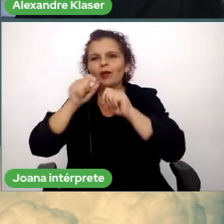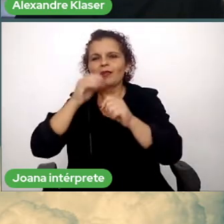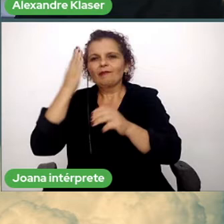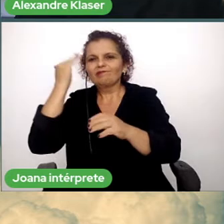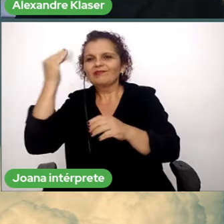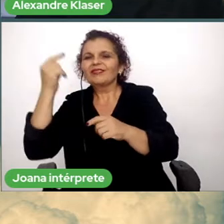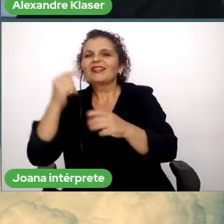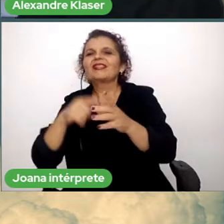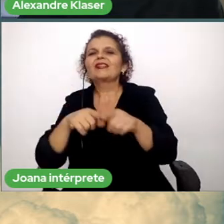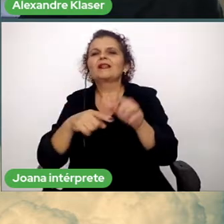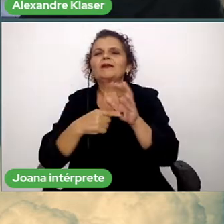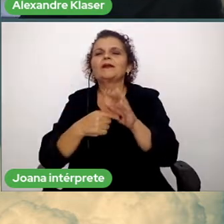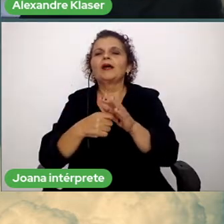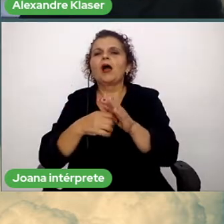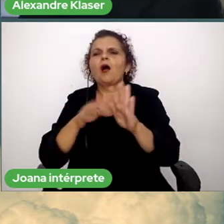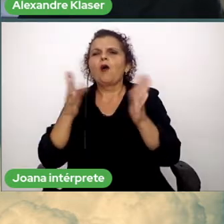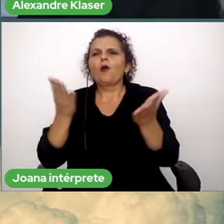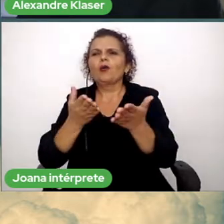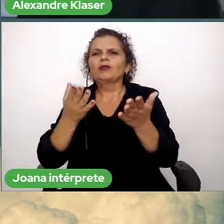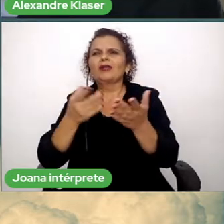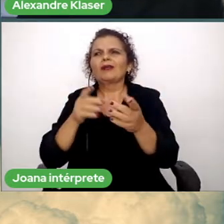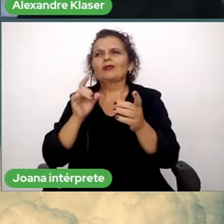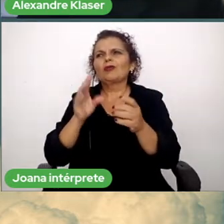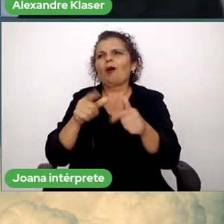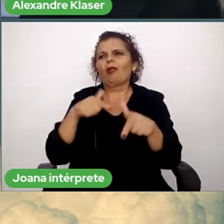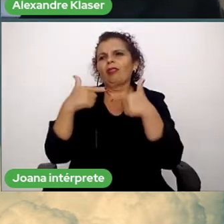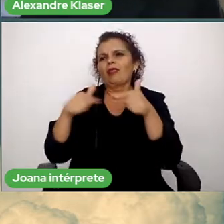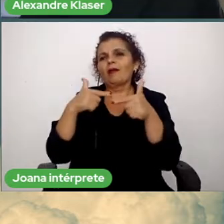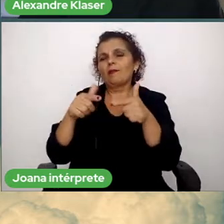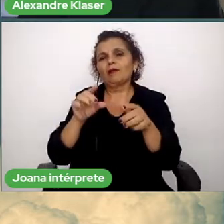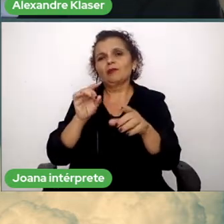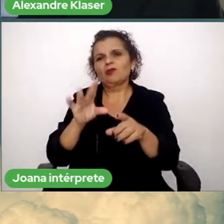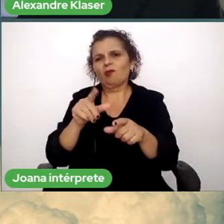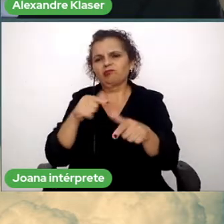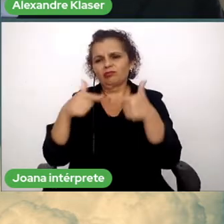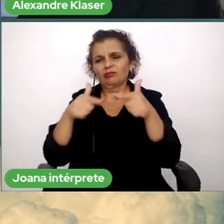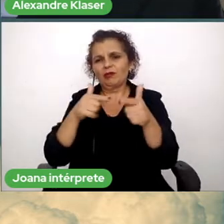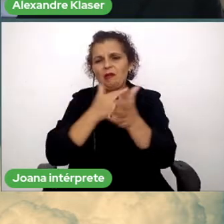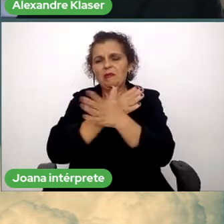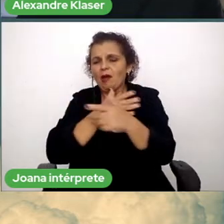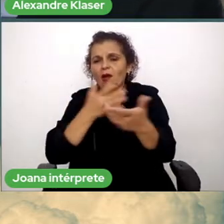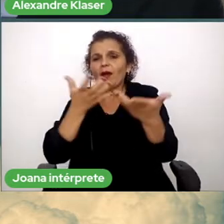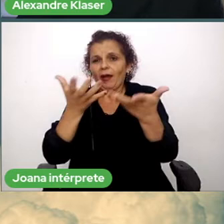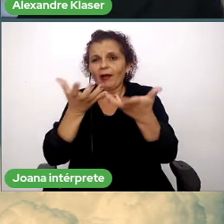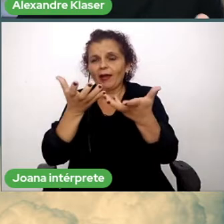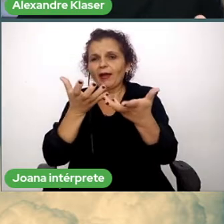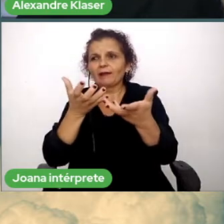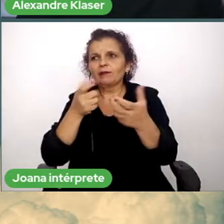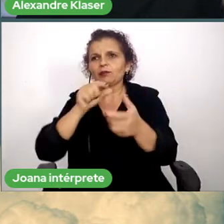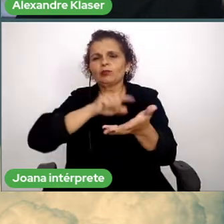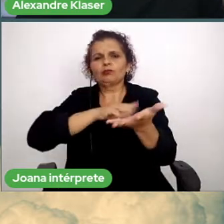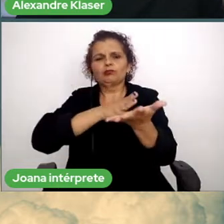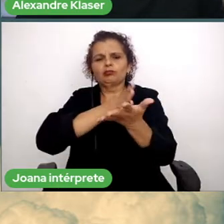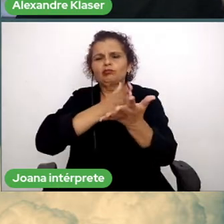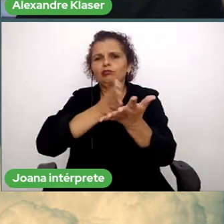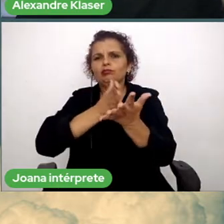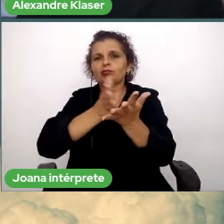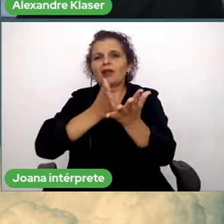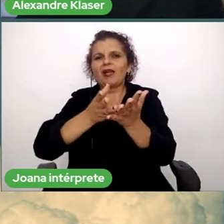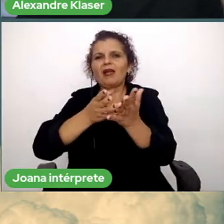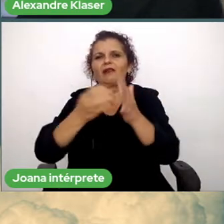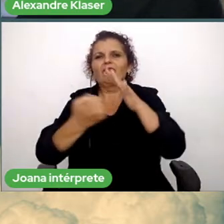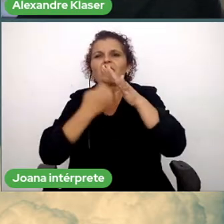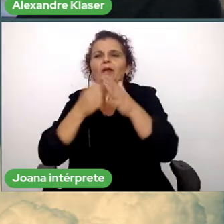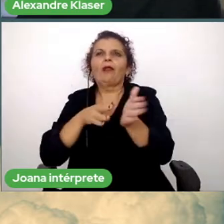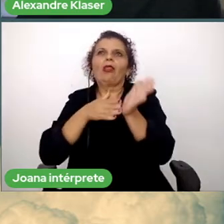querem mais que o emprego. A TI é uma área que está muito aquecida. Então, elas têm opções. Assim, ela não fica numa empresa por fidelidade,